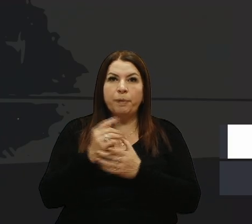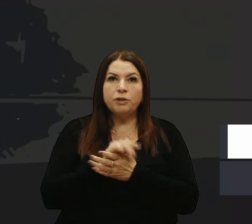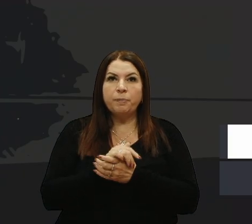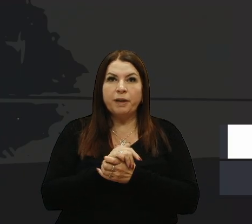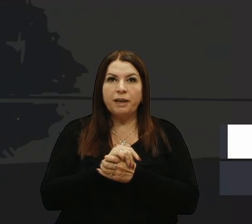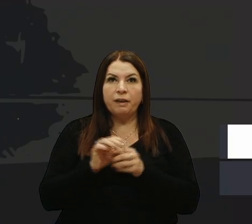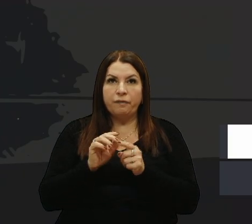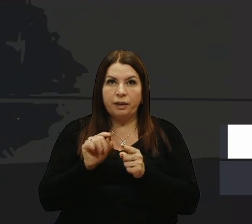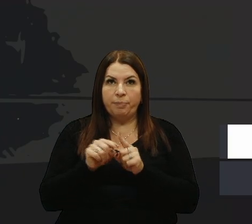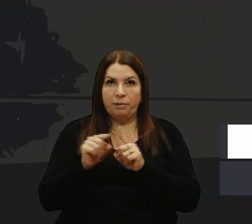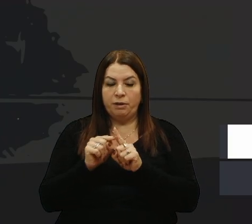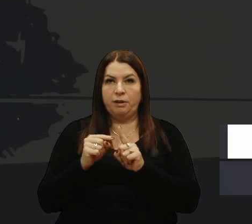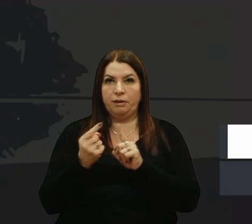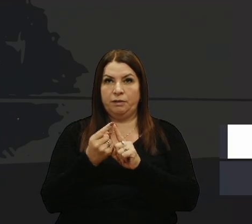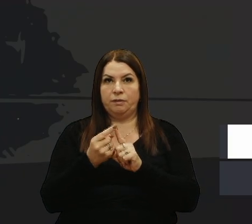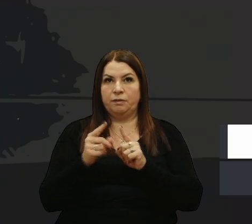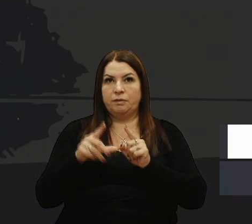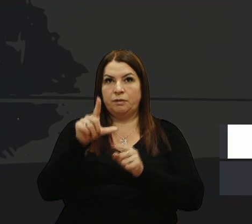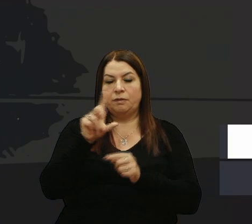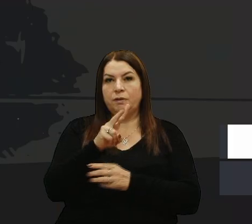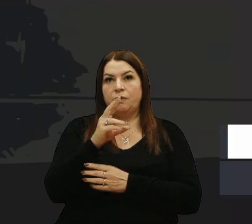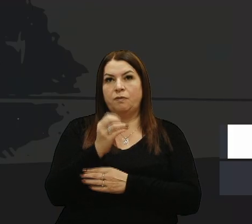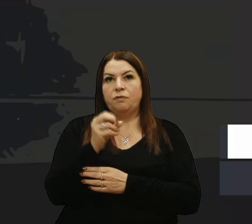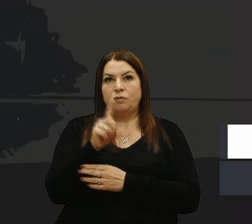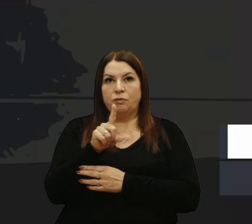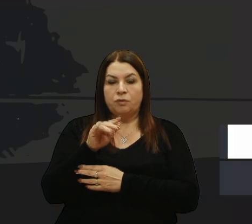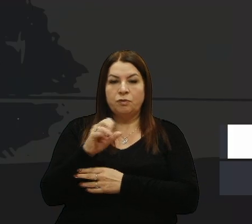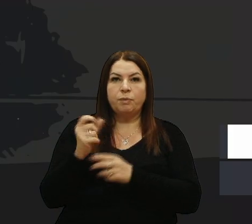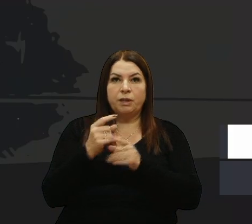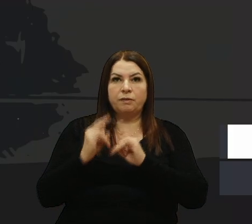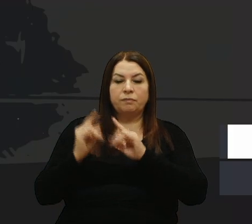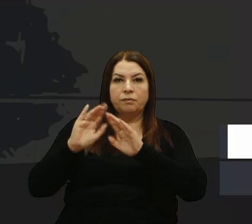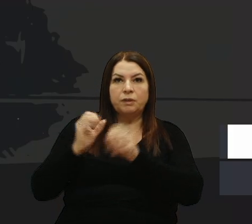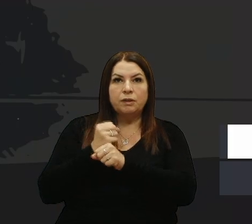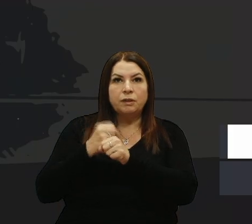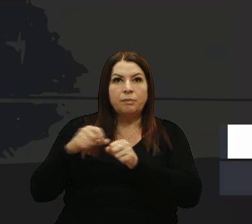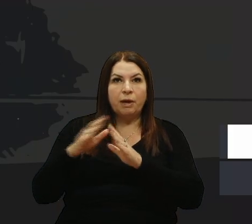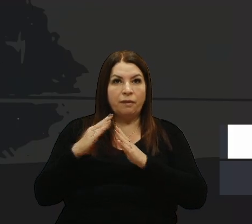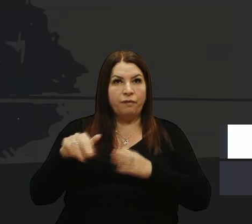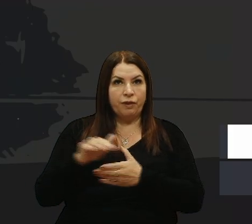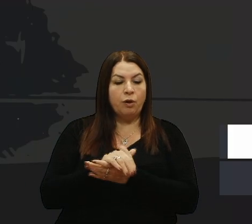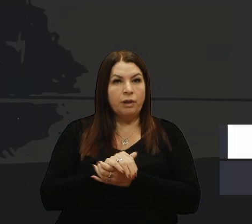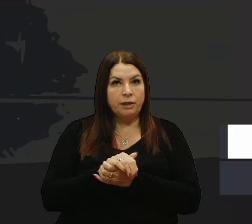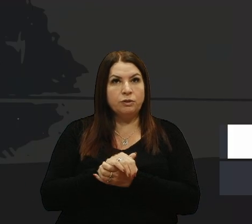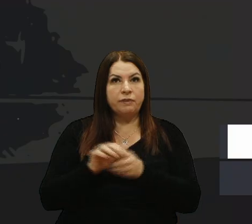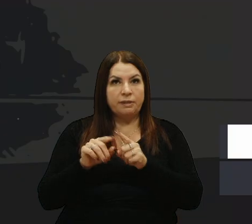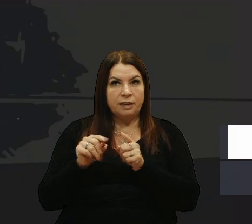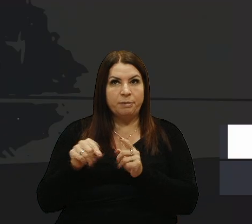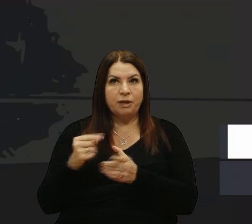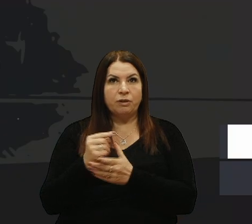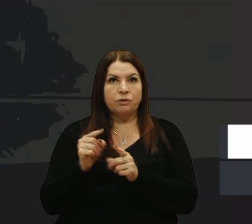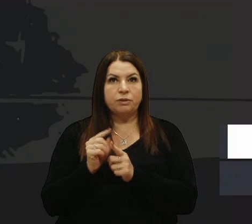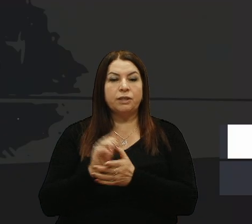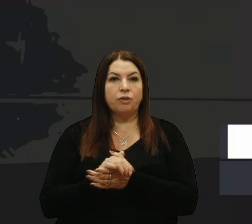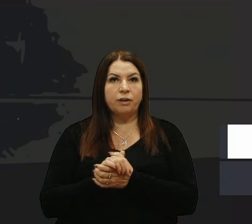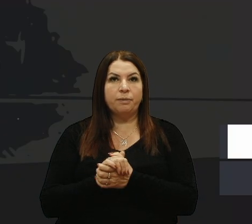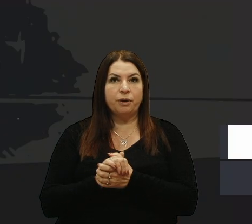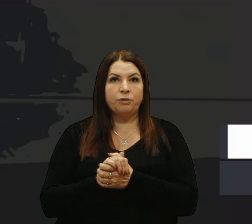exclusivamente para a compra de 20 lotes e a edificação de 40 casas das famílias removidas na área